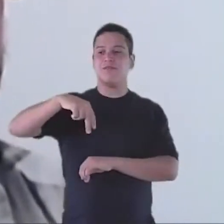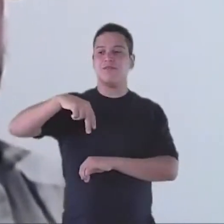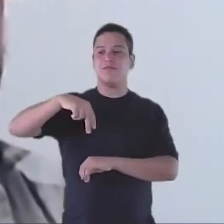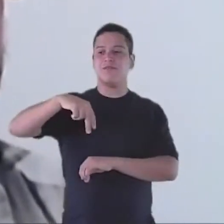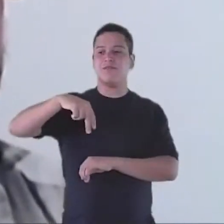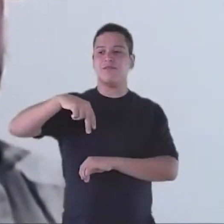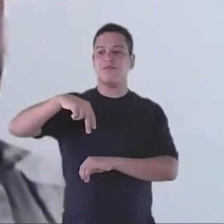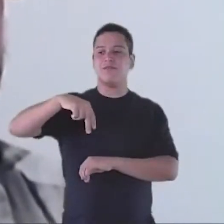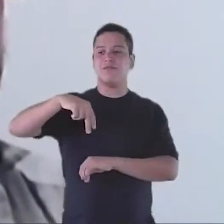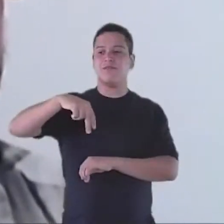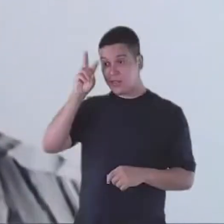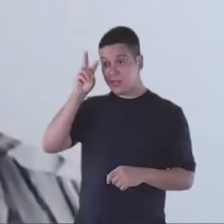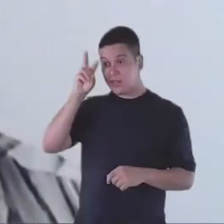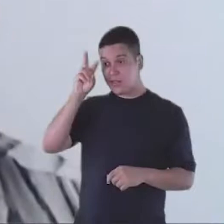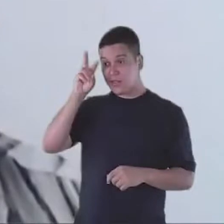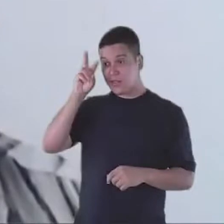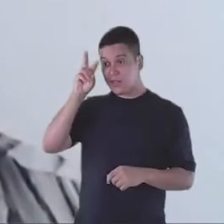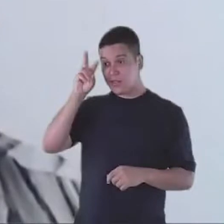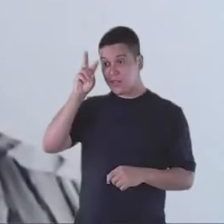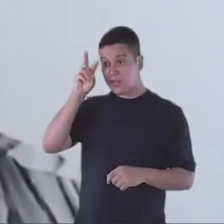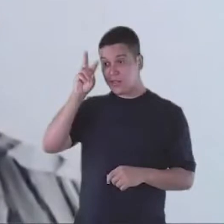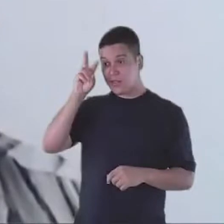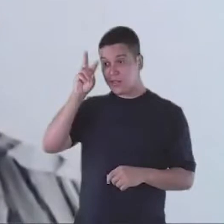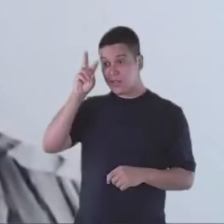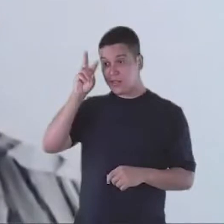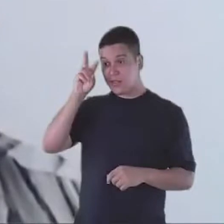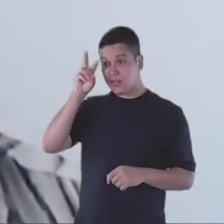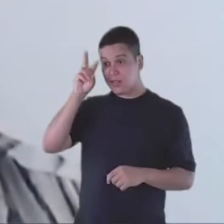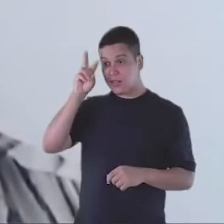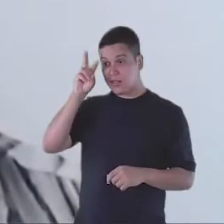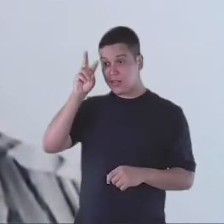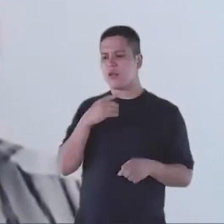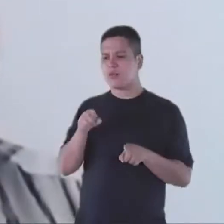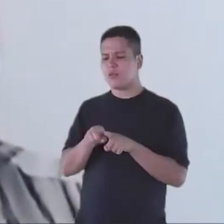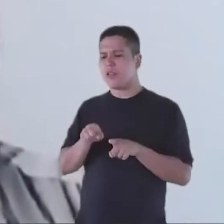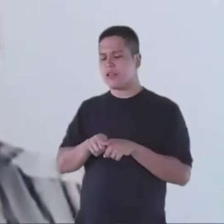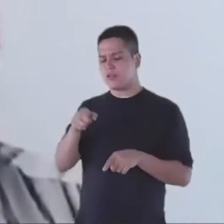Eu estava um engarrafamento na Contorno